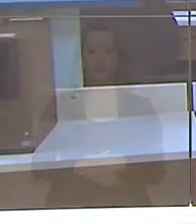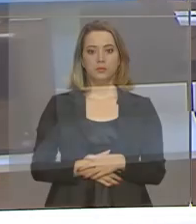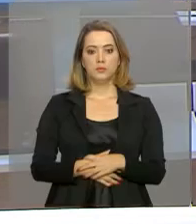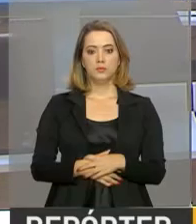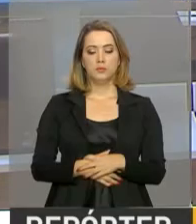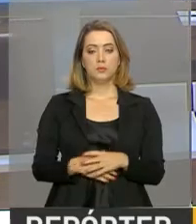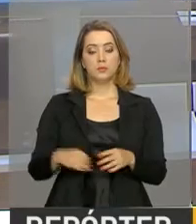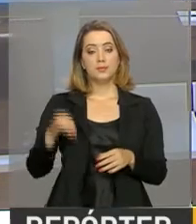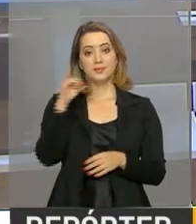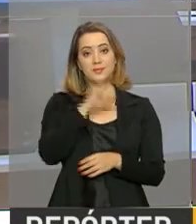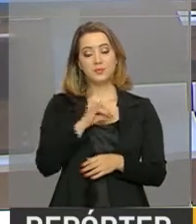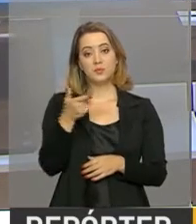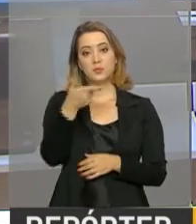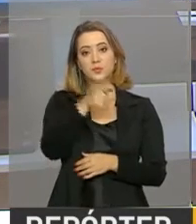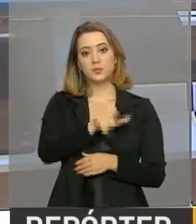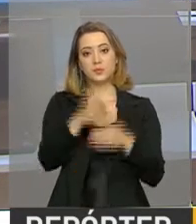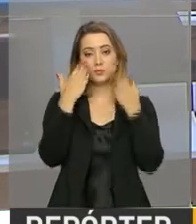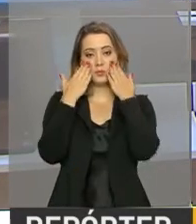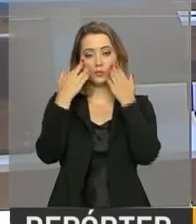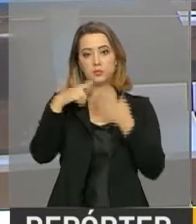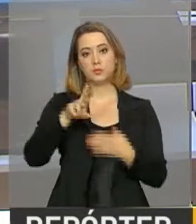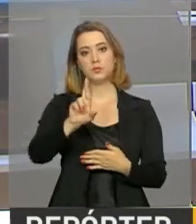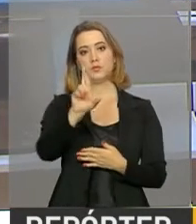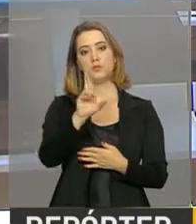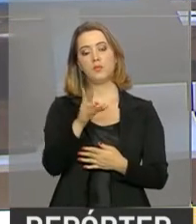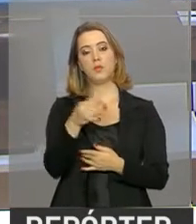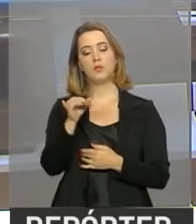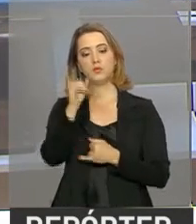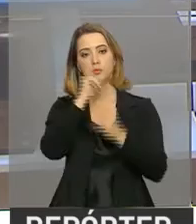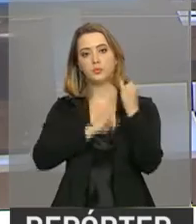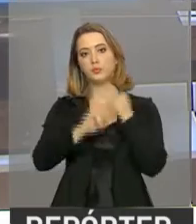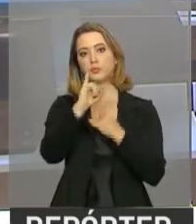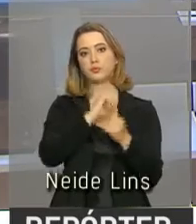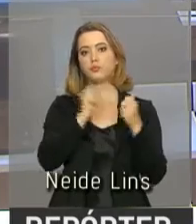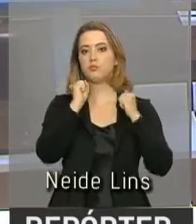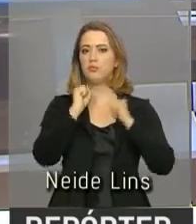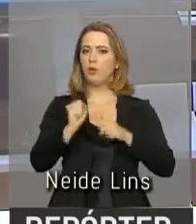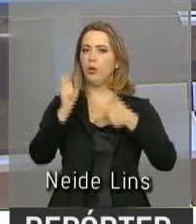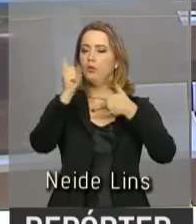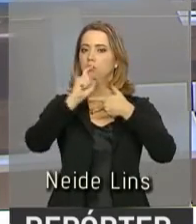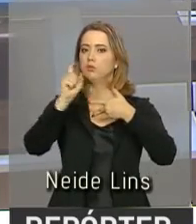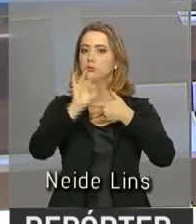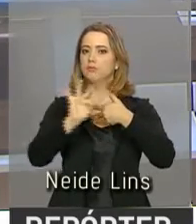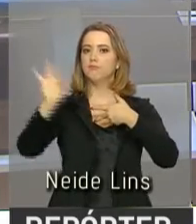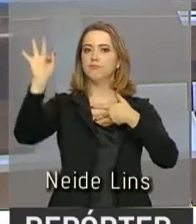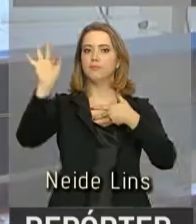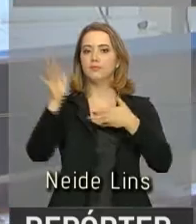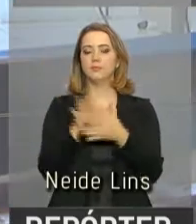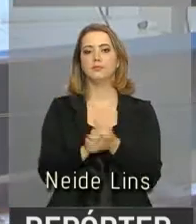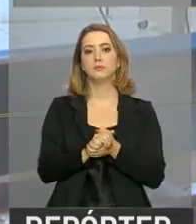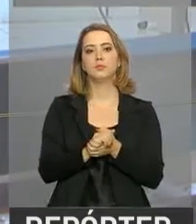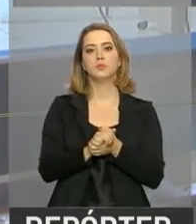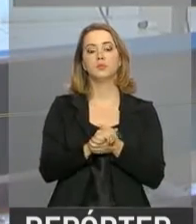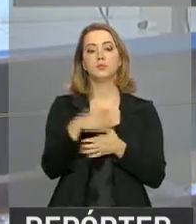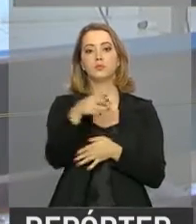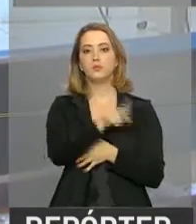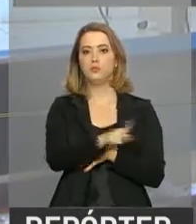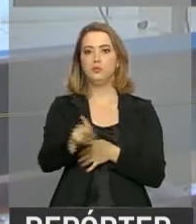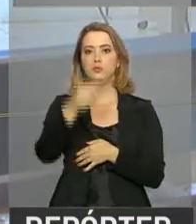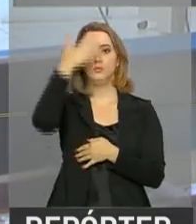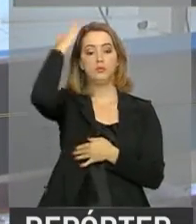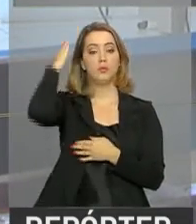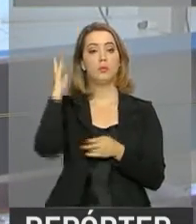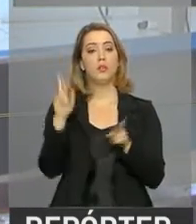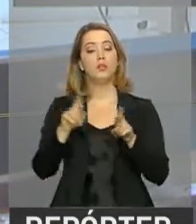o la no ar mais uma edição do repórter nbr com as notícias do poder executivo federal o presidente michel temer